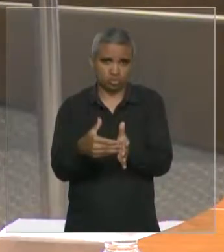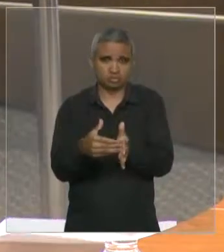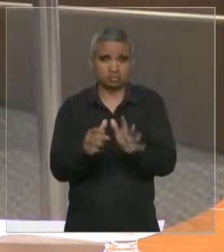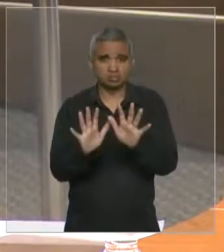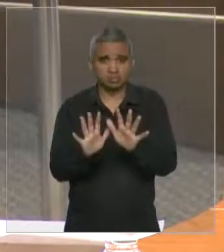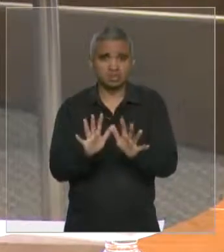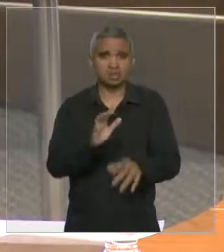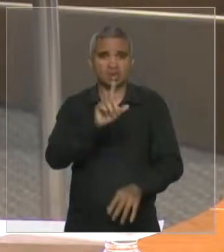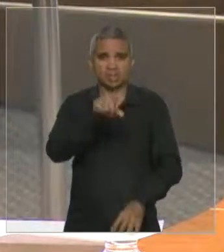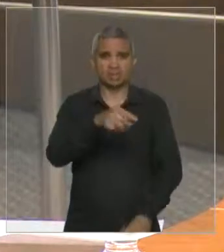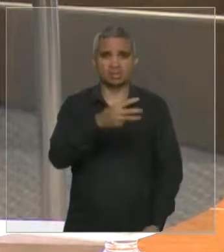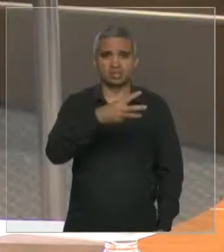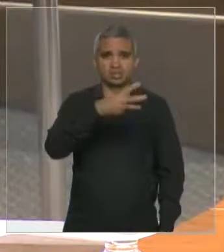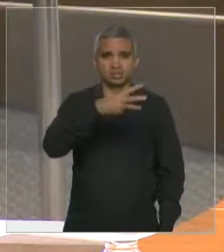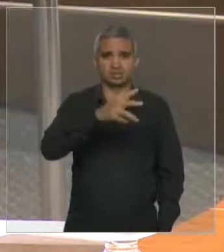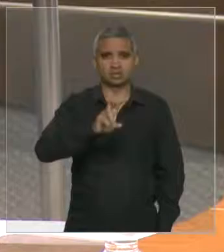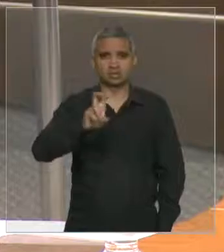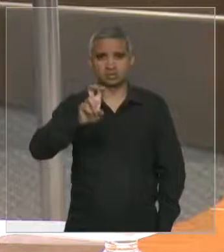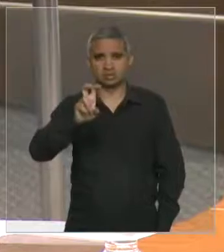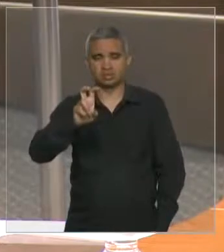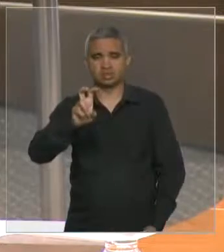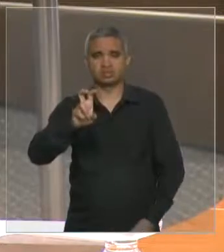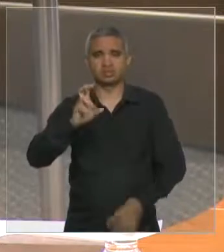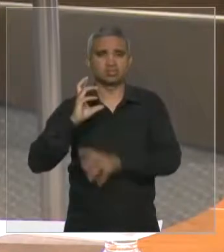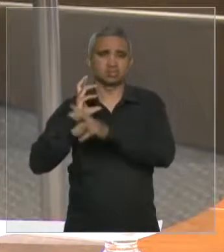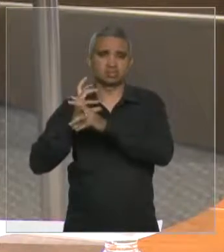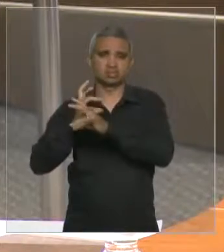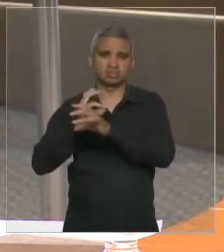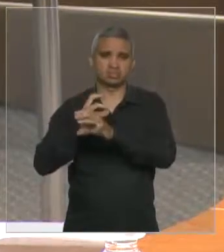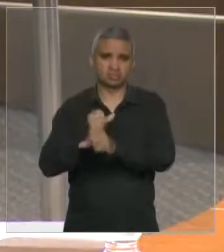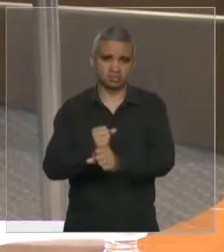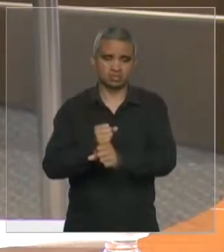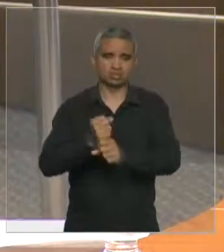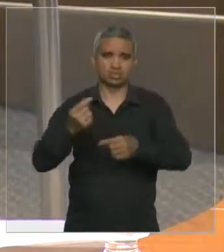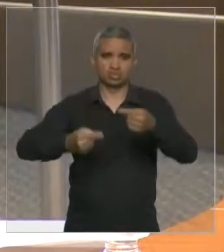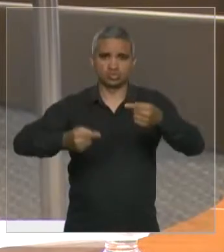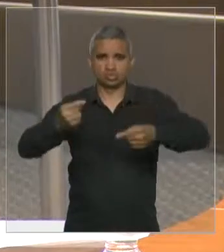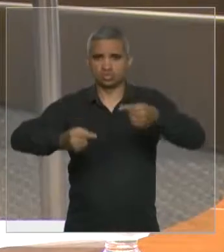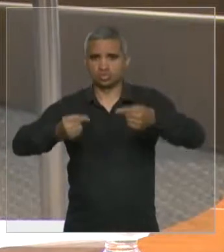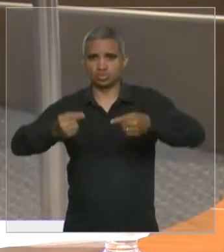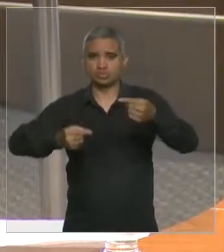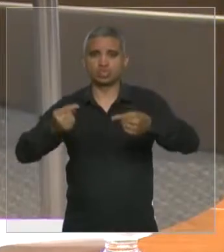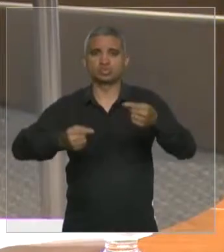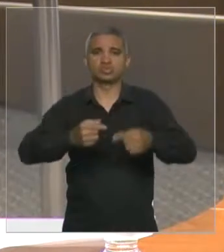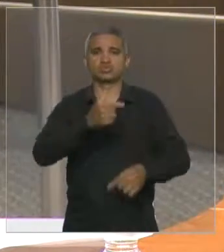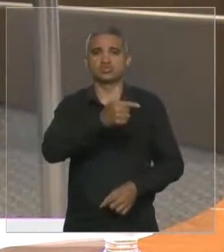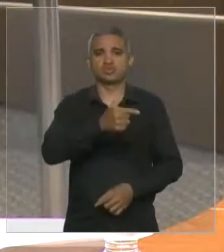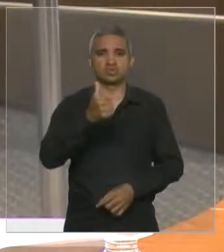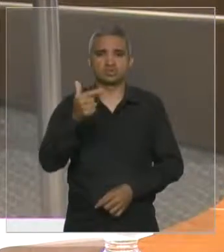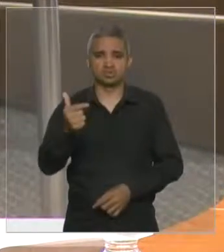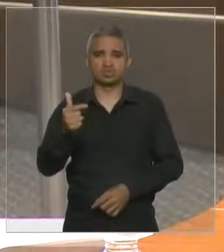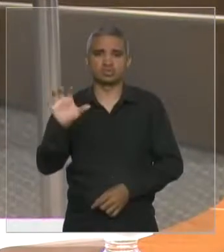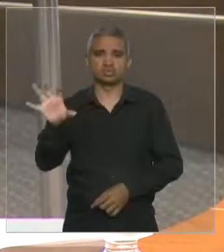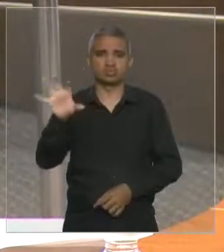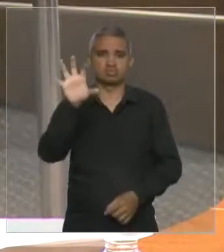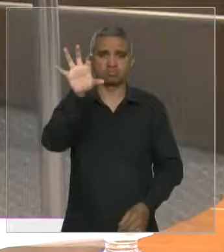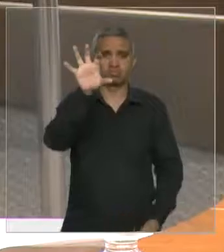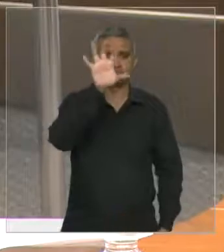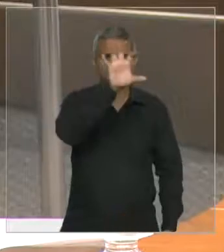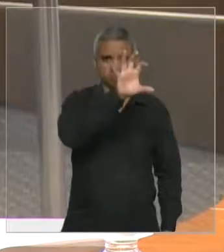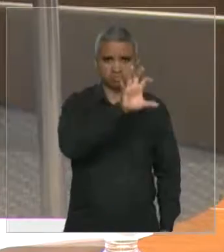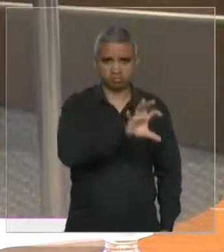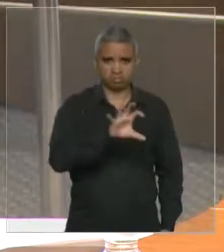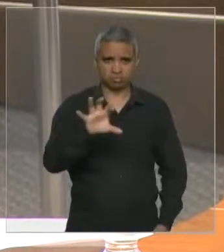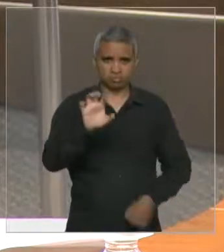35º encontro que discutiu os interesses das 22 regionais organizadas aqui